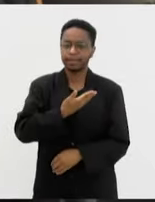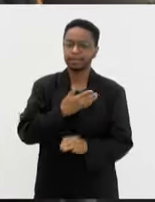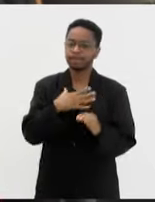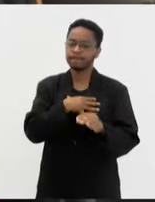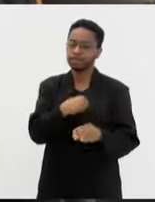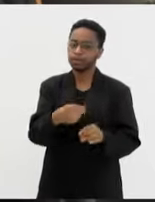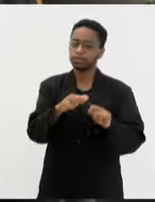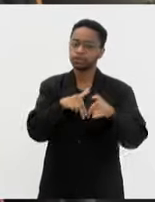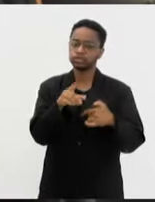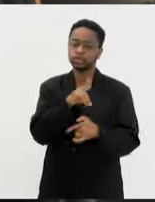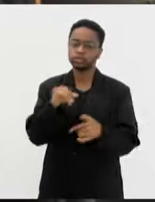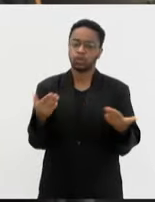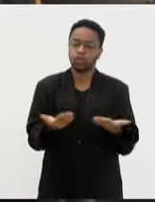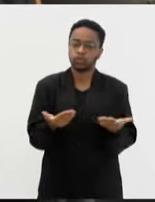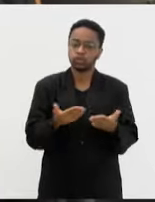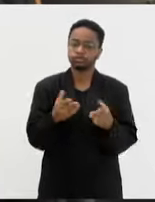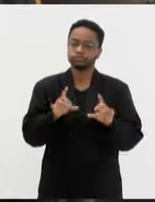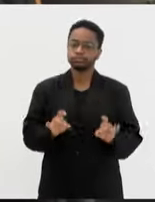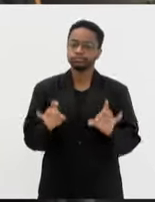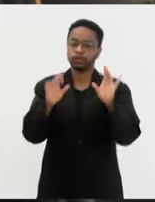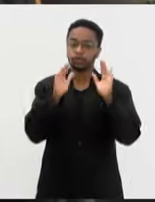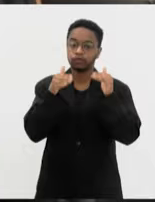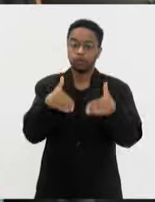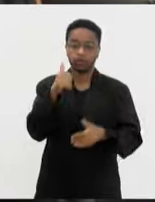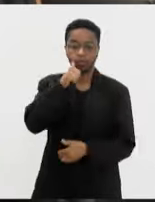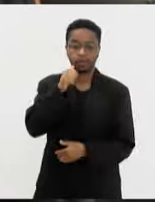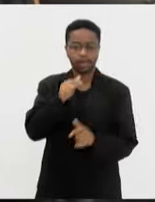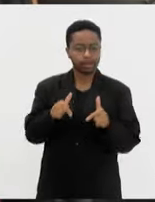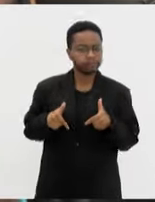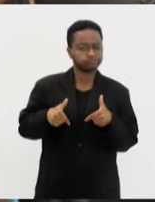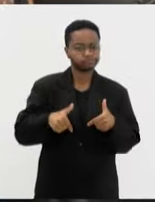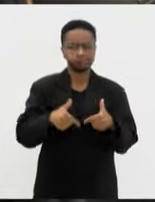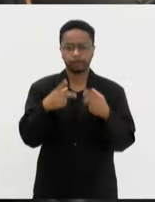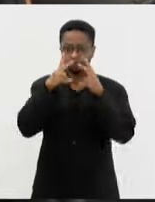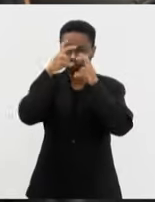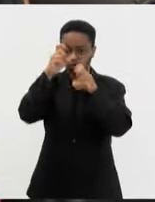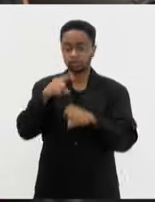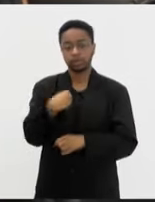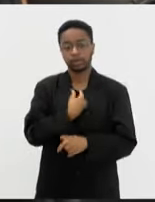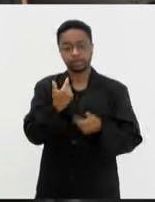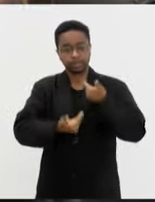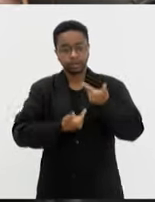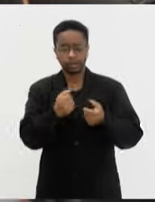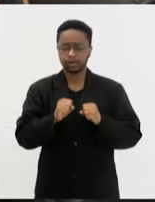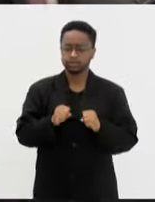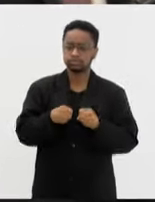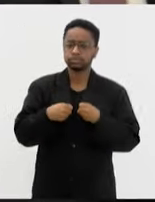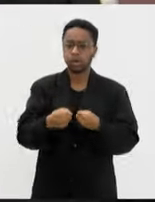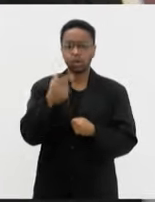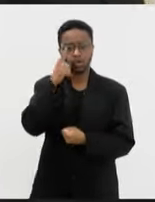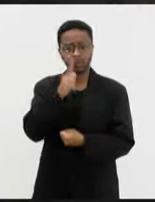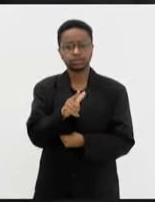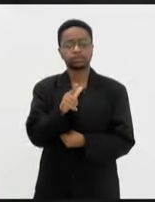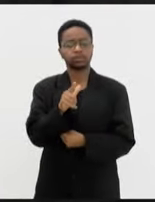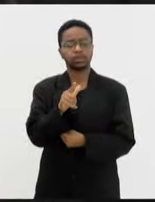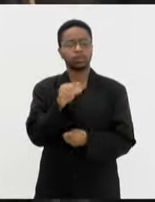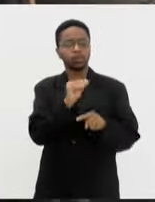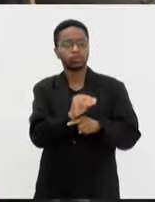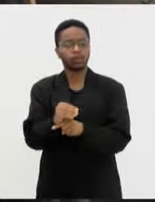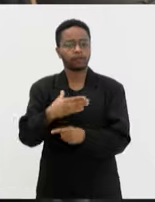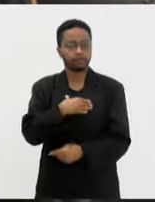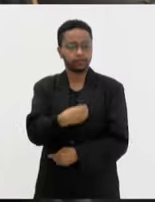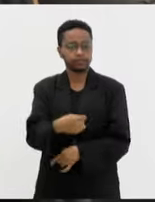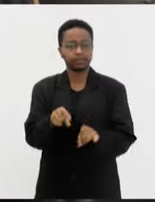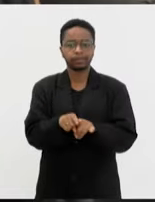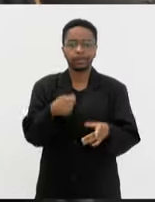esse dia dedicado a todas as mulheres guerreiras. Nós que estamos aqui, que trabalhamos, que damos conta da maternagem, que estamos aí lutando